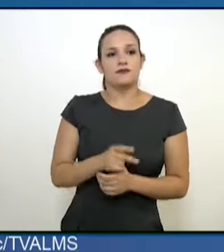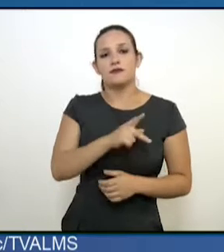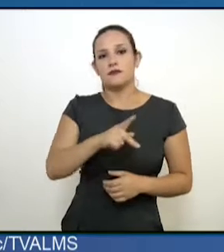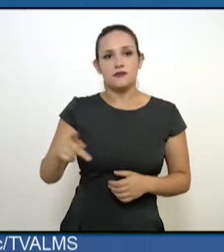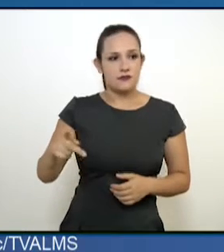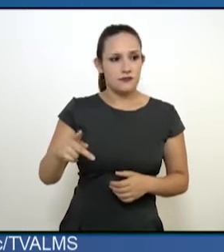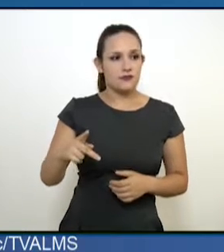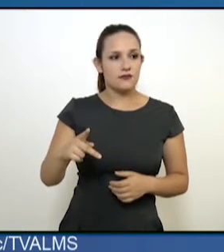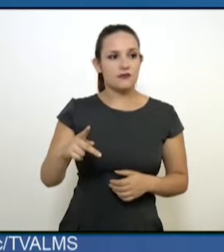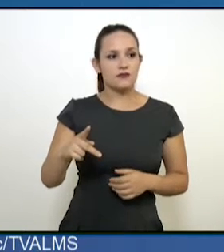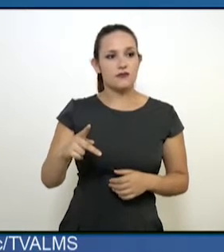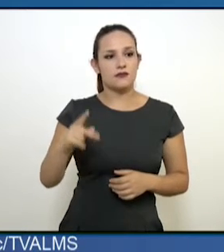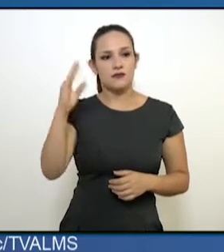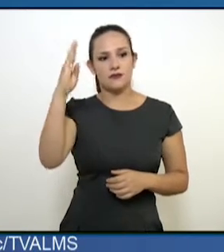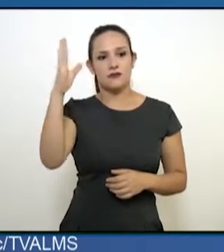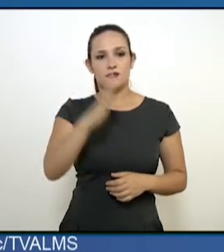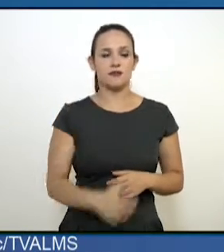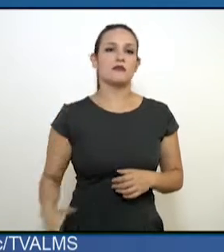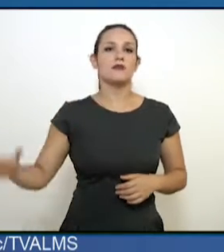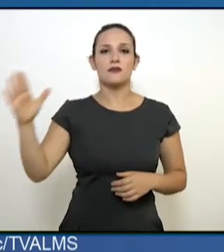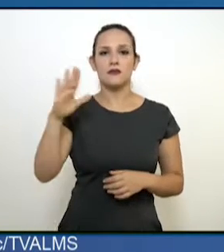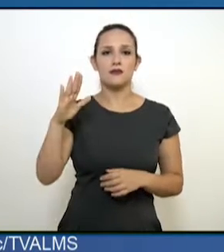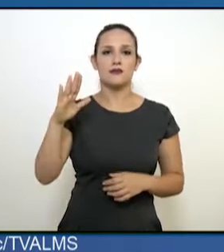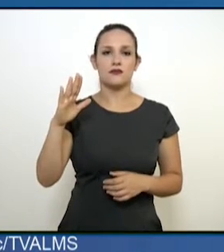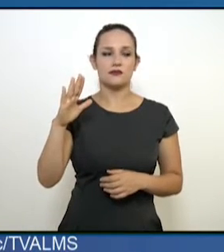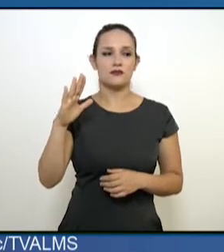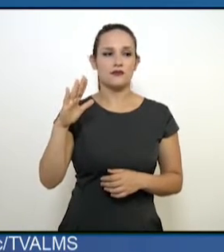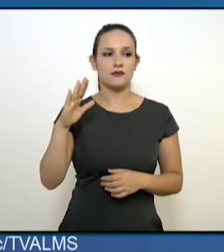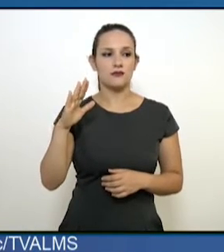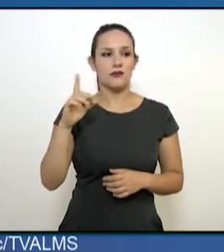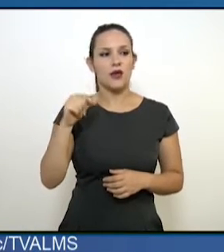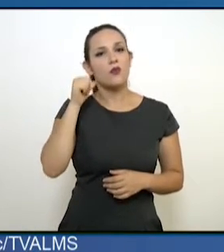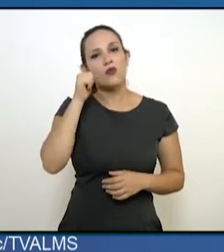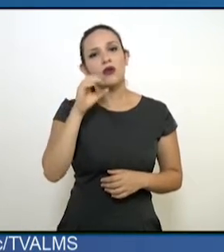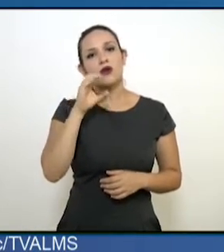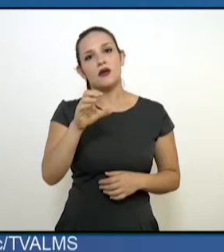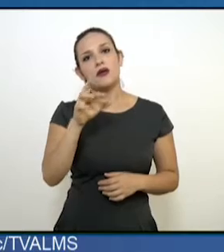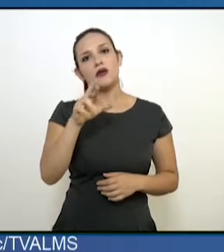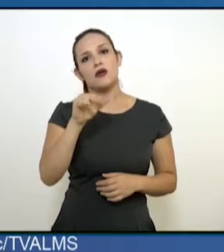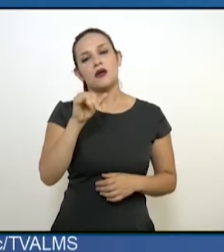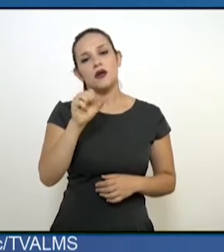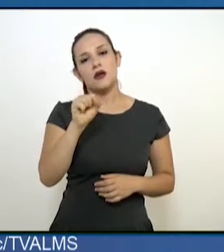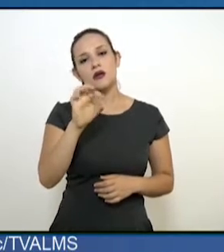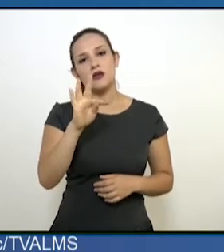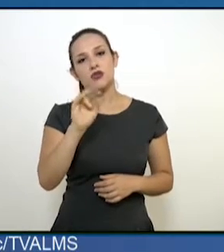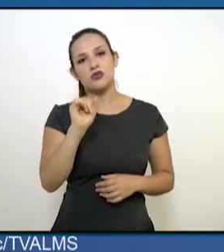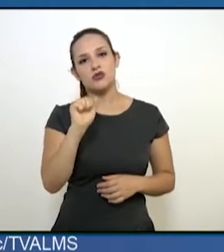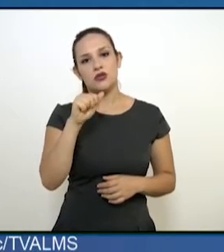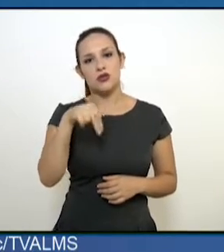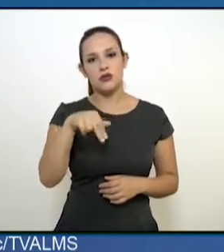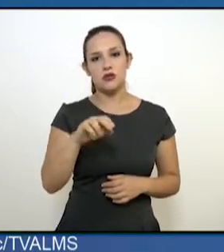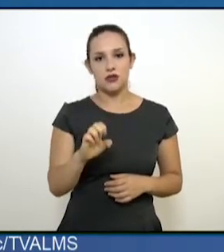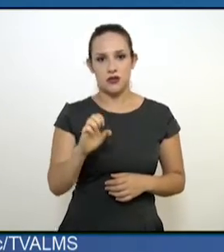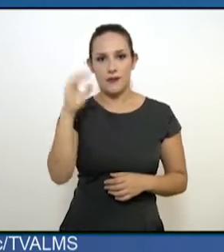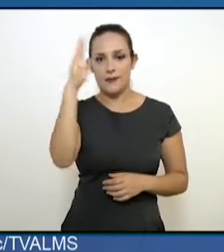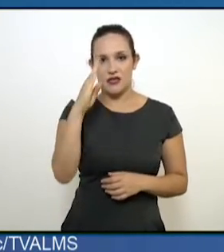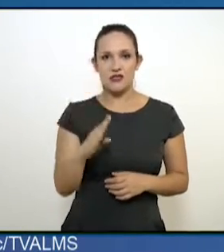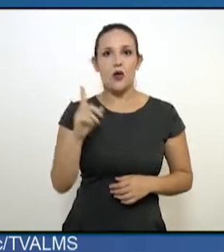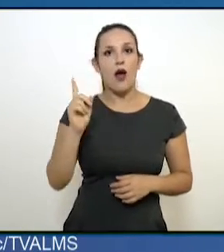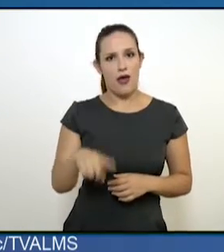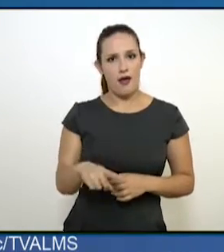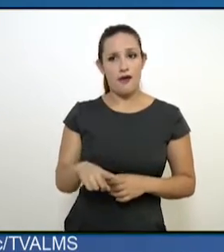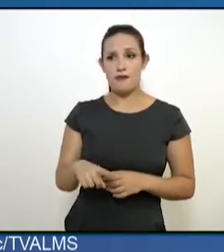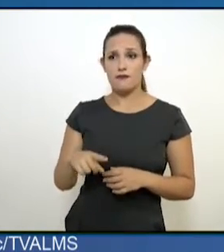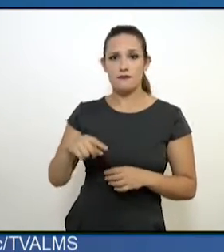do PTB, a indicação de Cristiane Brasil para ocupar o Ministério do Trabalho. Deu